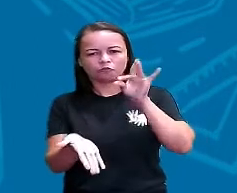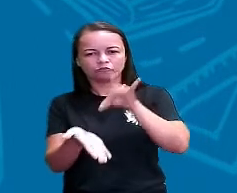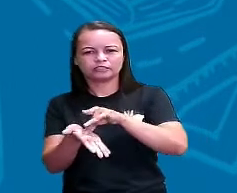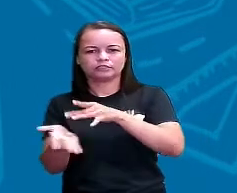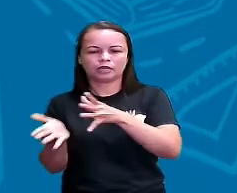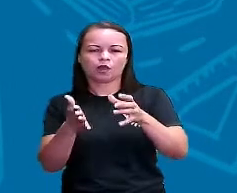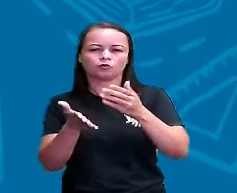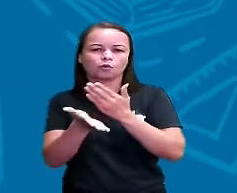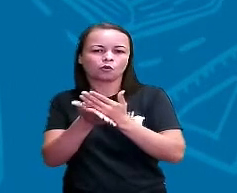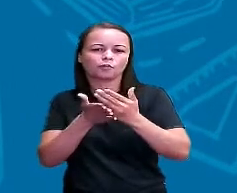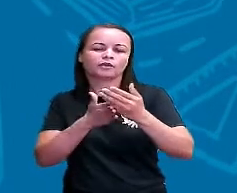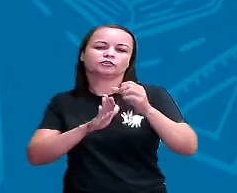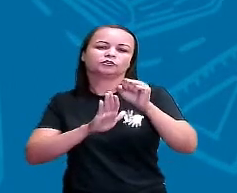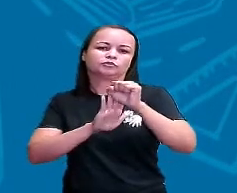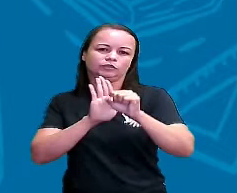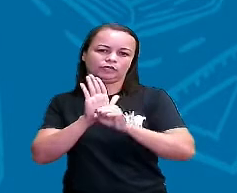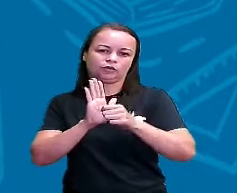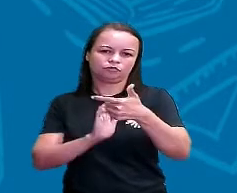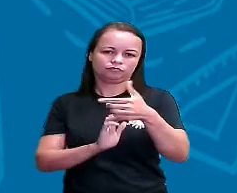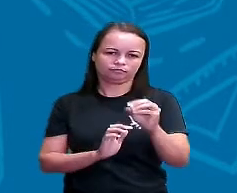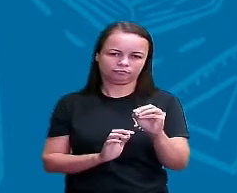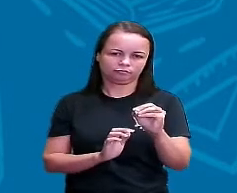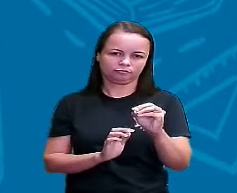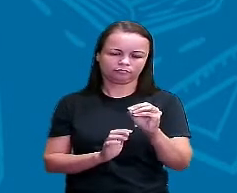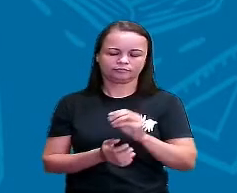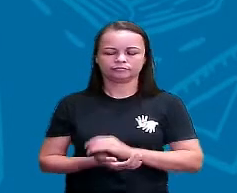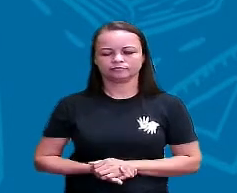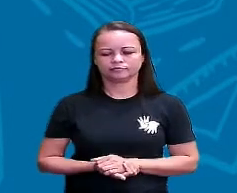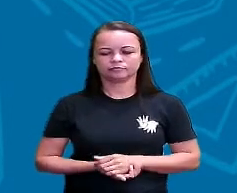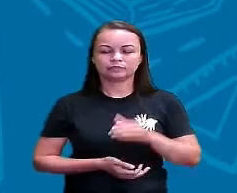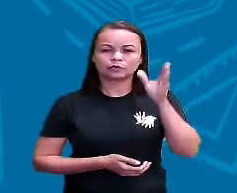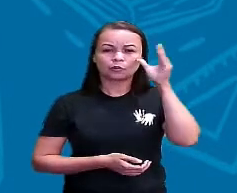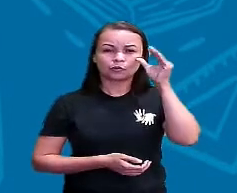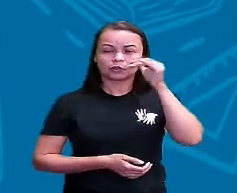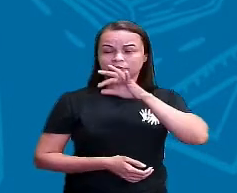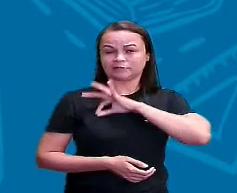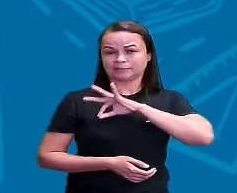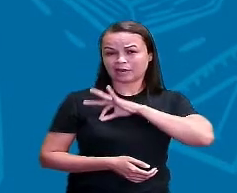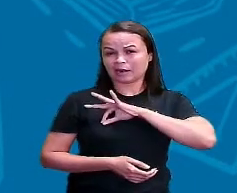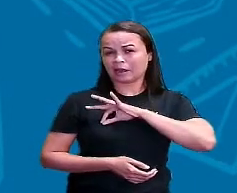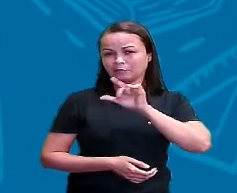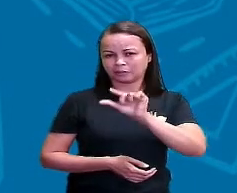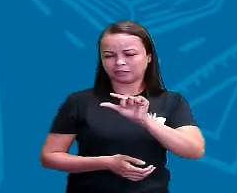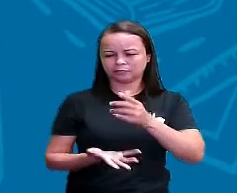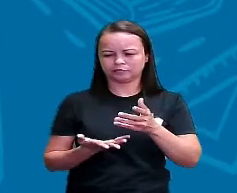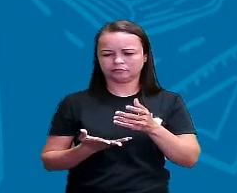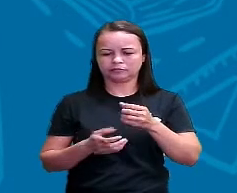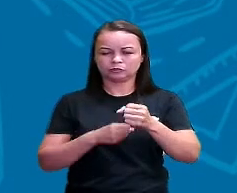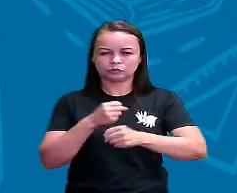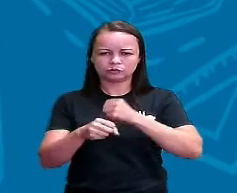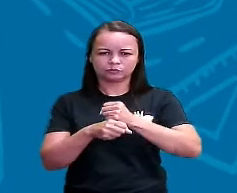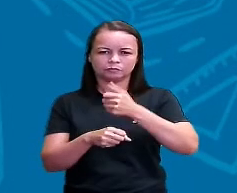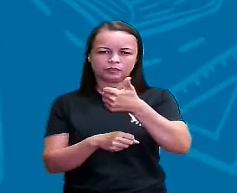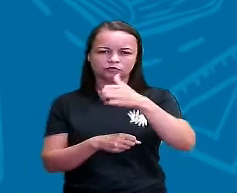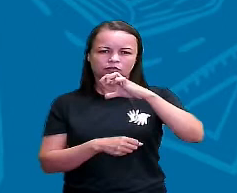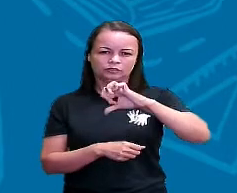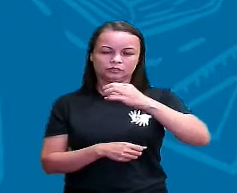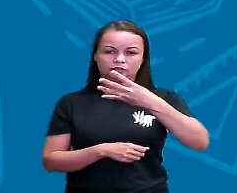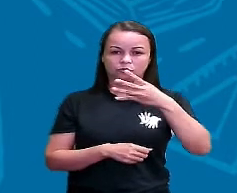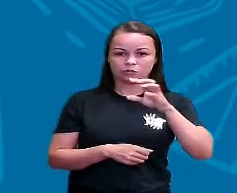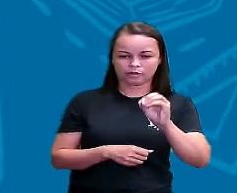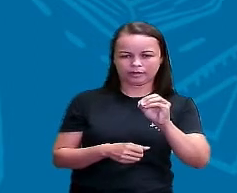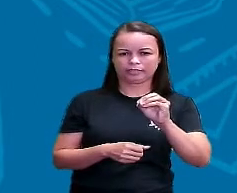XX, certo? Aí, uma curiosidade sobre o salário mínimo. Em 1940,